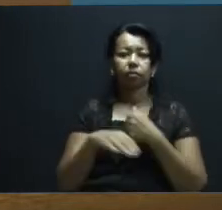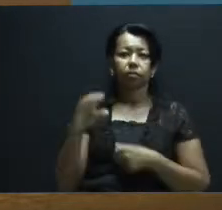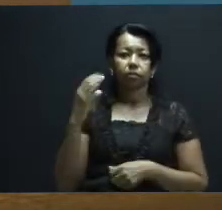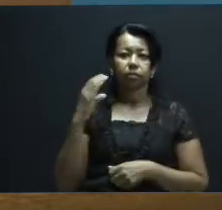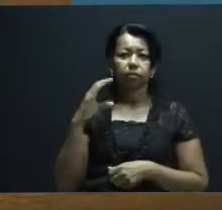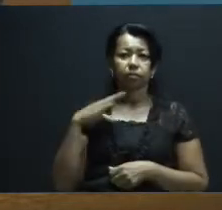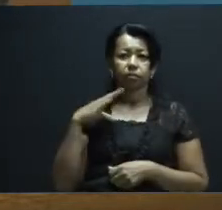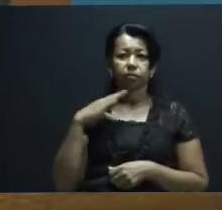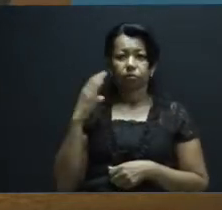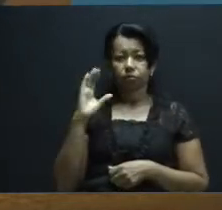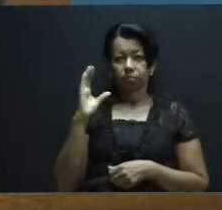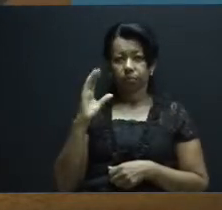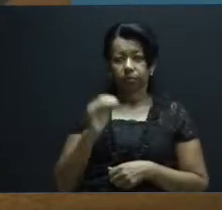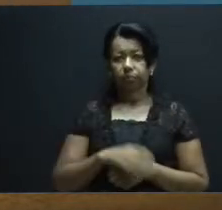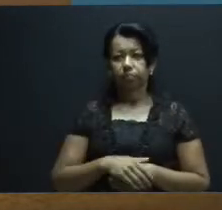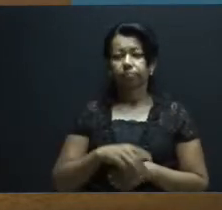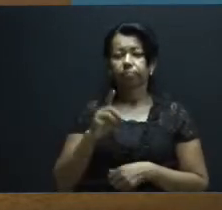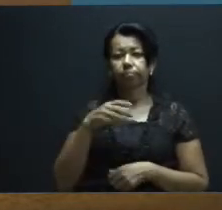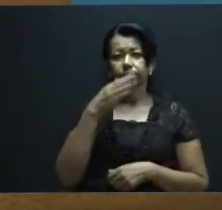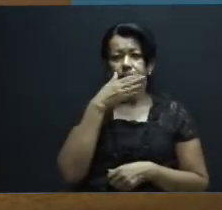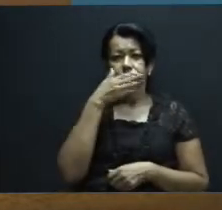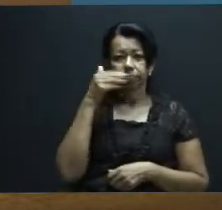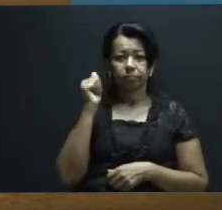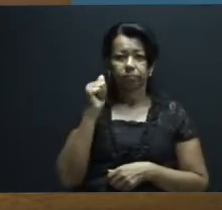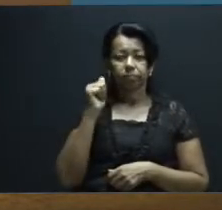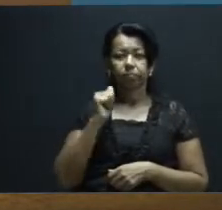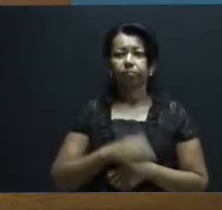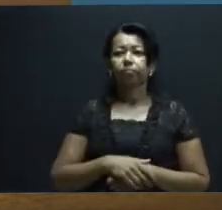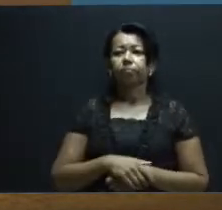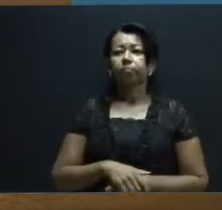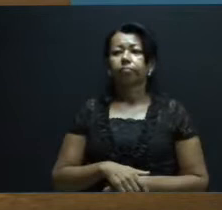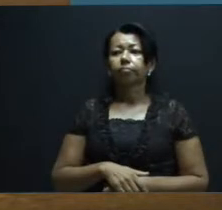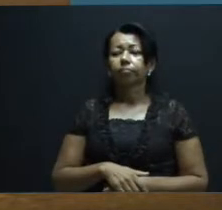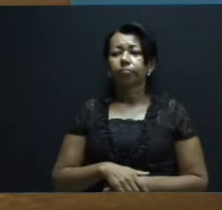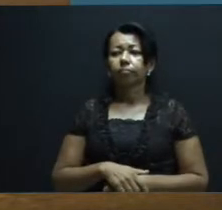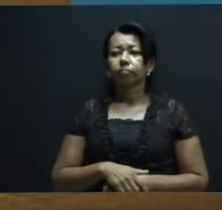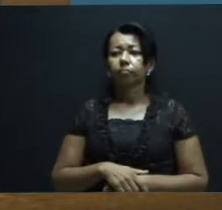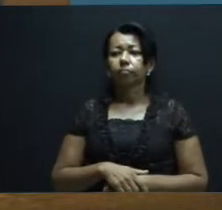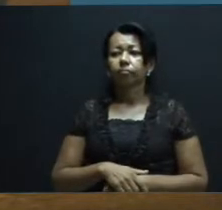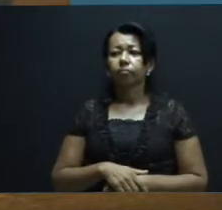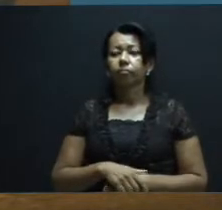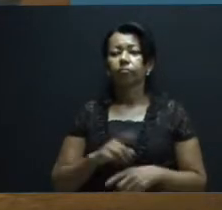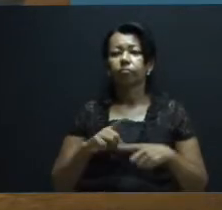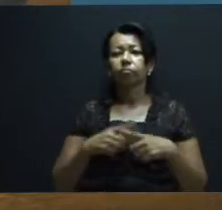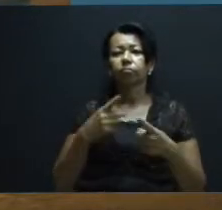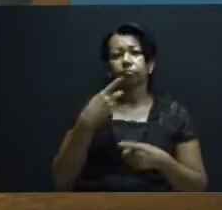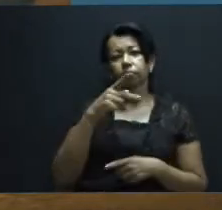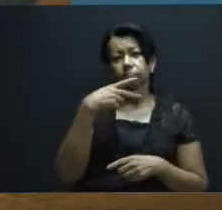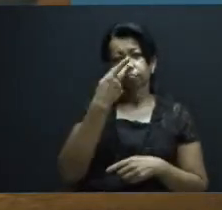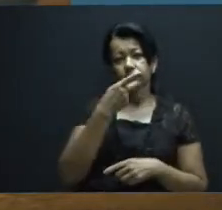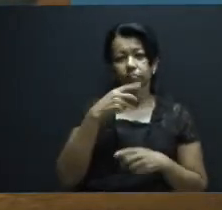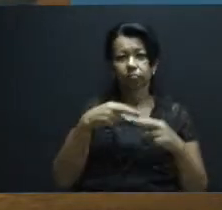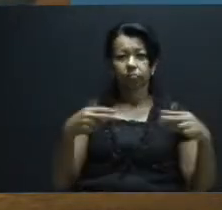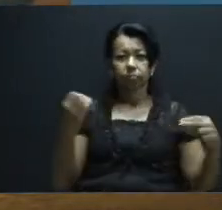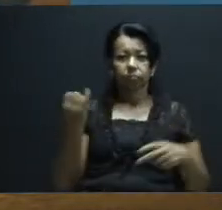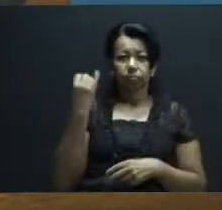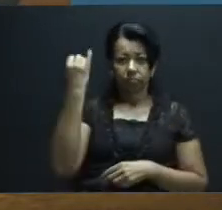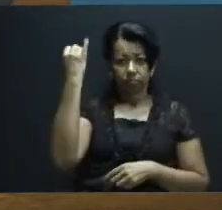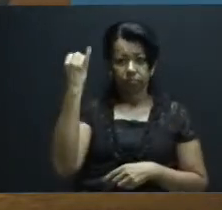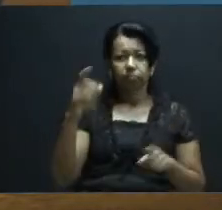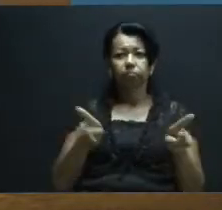navegador já vem de cálcio nome é feito com os vereadores também vão indicar mas a vossa excelência tocou no assunto importante a vossa excelência